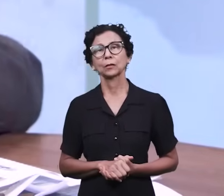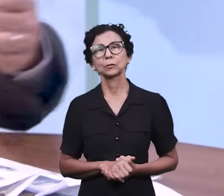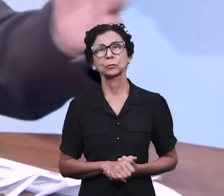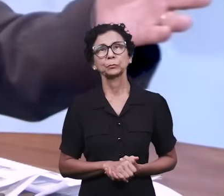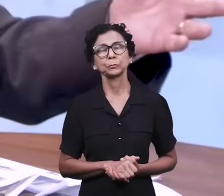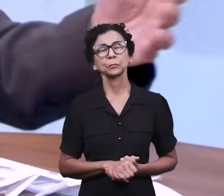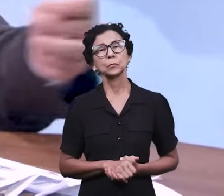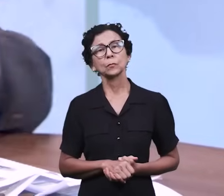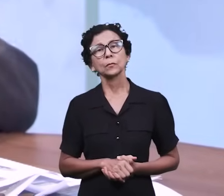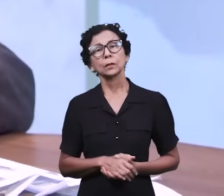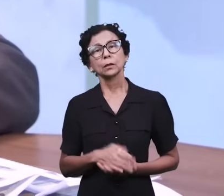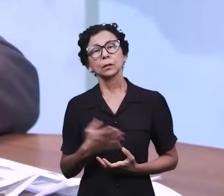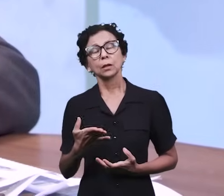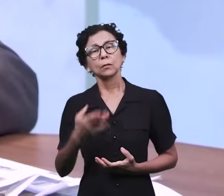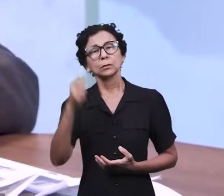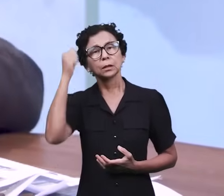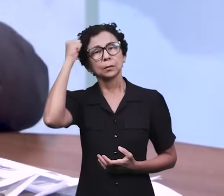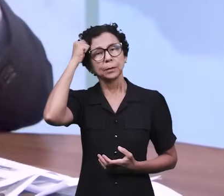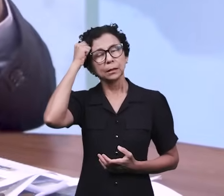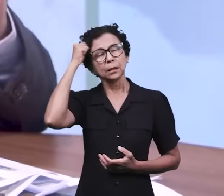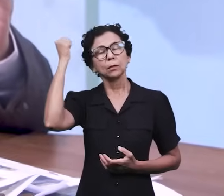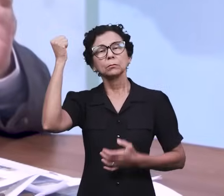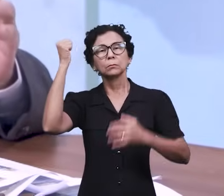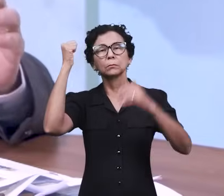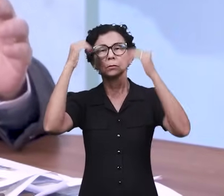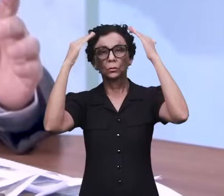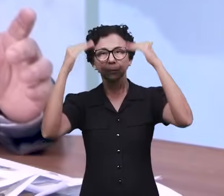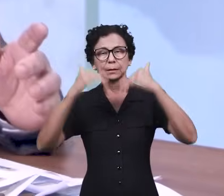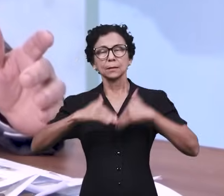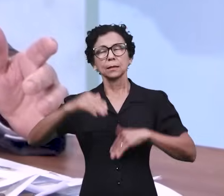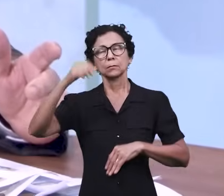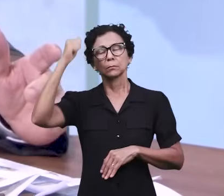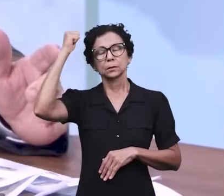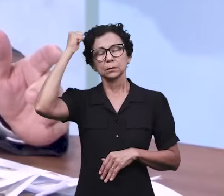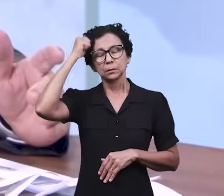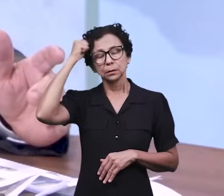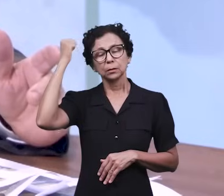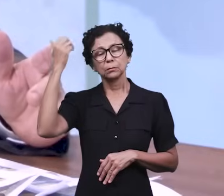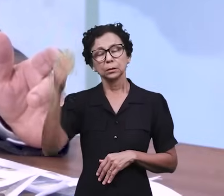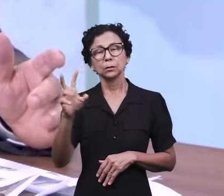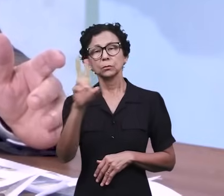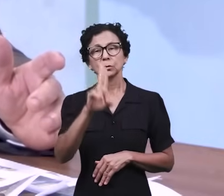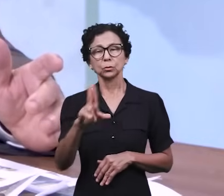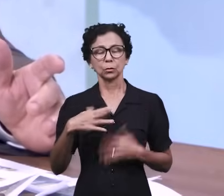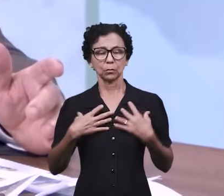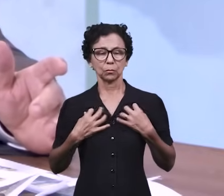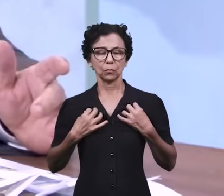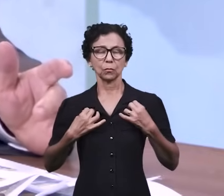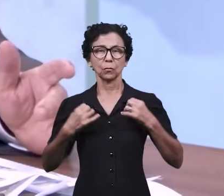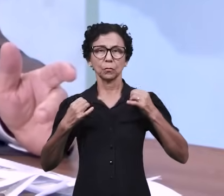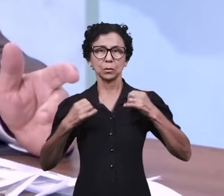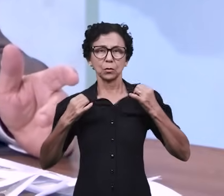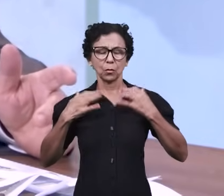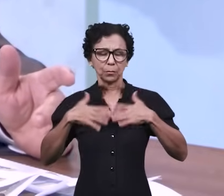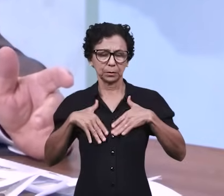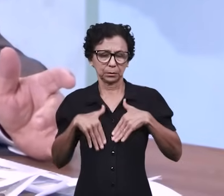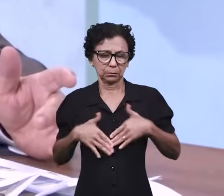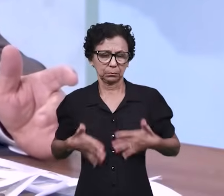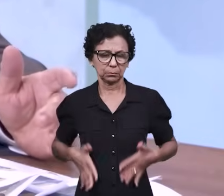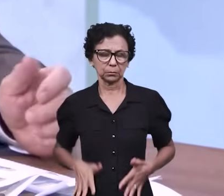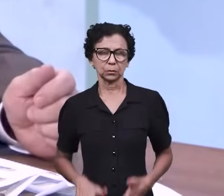humildade, junto com os anciãos da cidade. Eles tiveram a visão do anjo com a espada